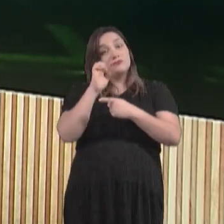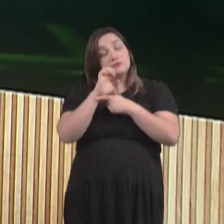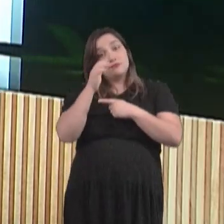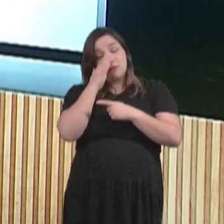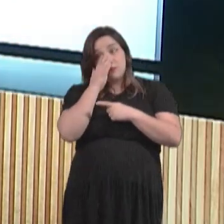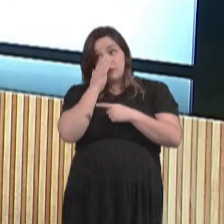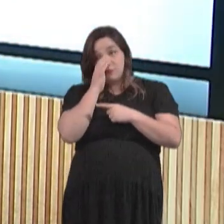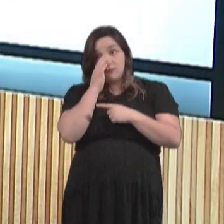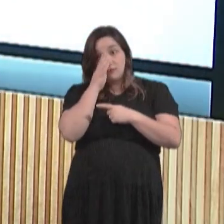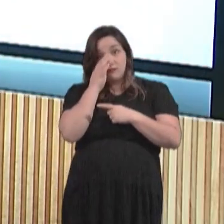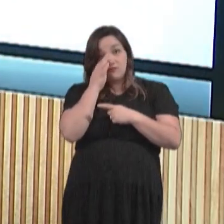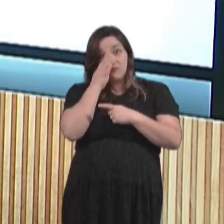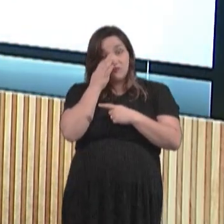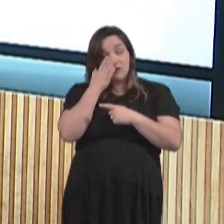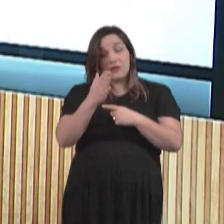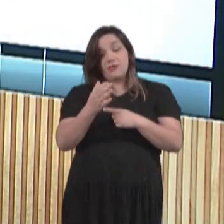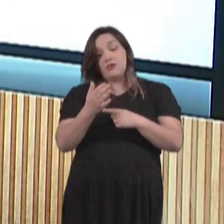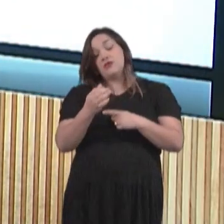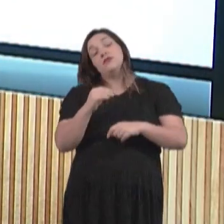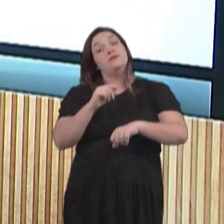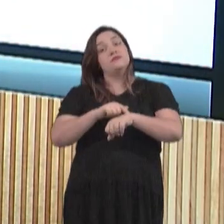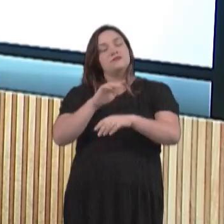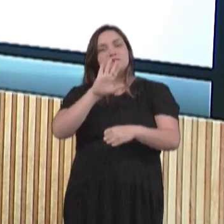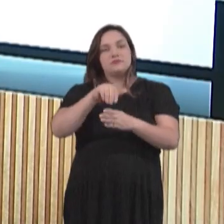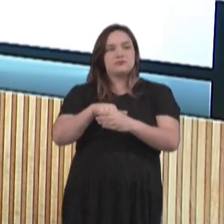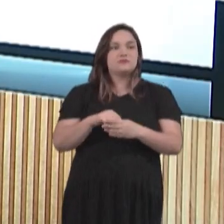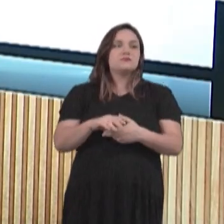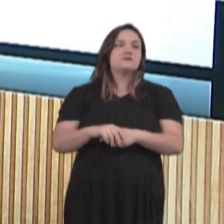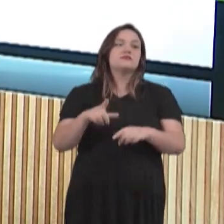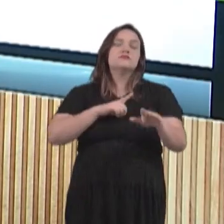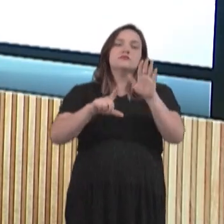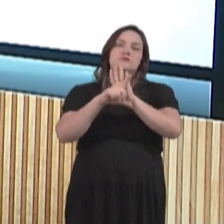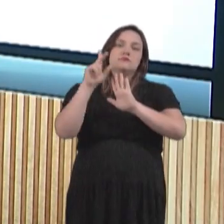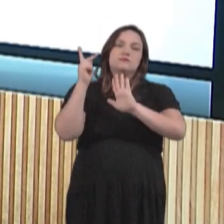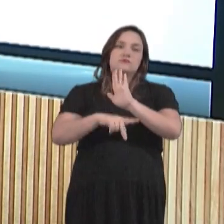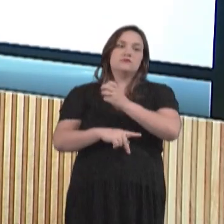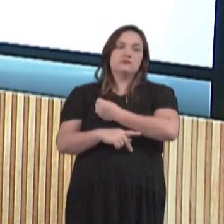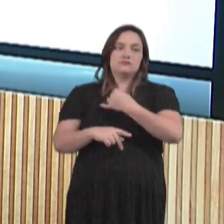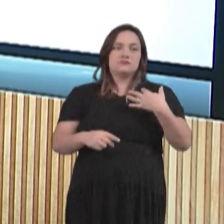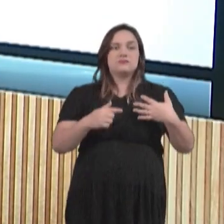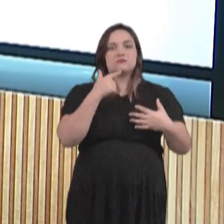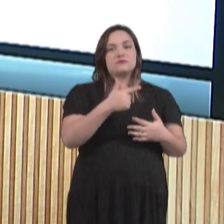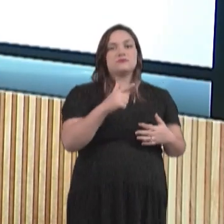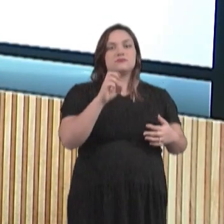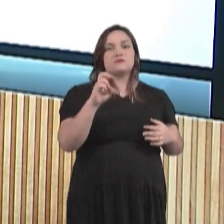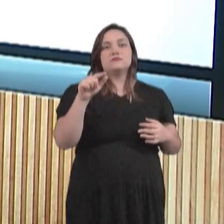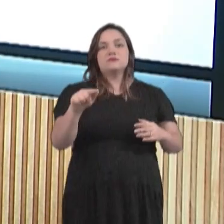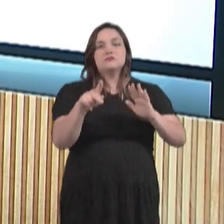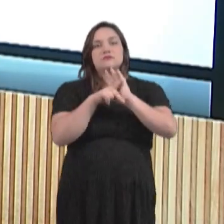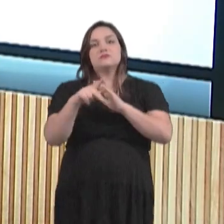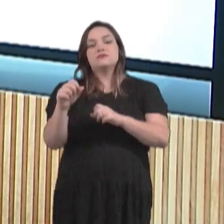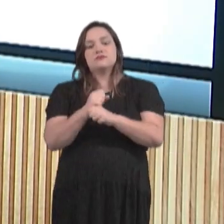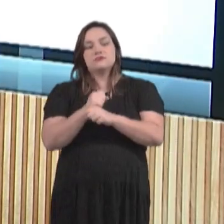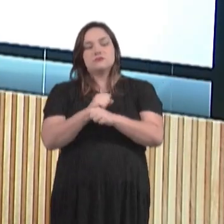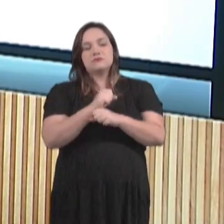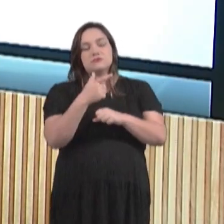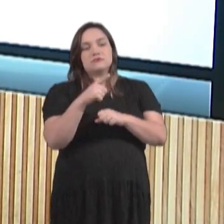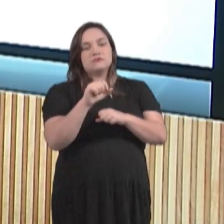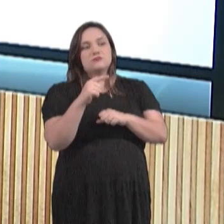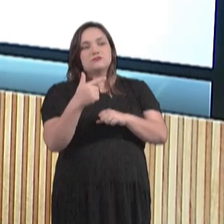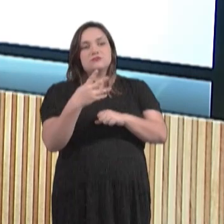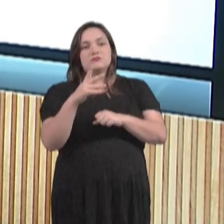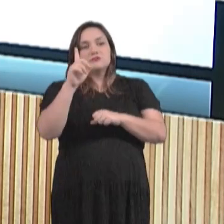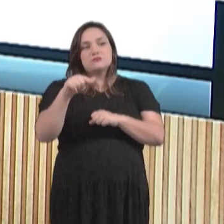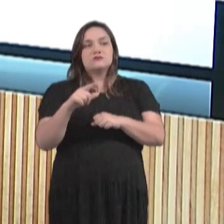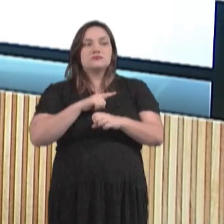na ordem do dia. E a gente começa trazendo aqui o projeto de lei de número 257 de 2024, projeto que vem do